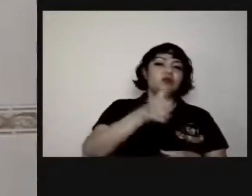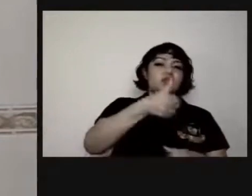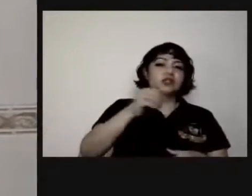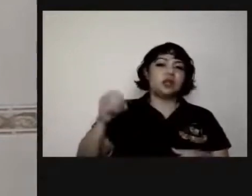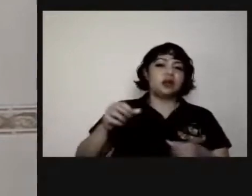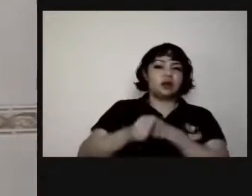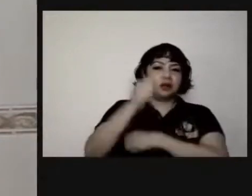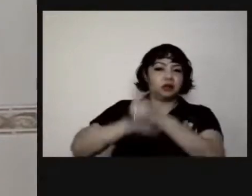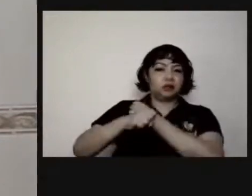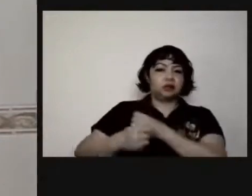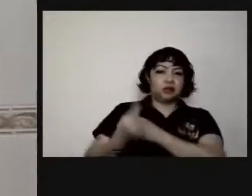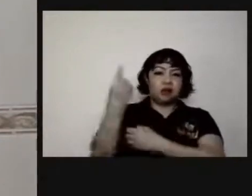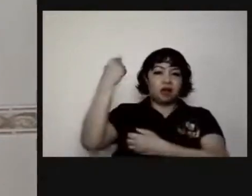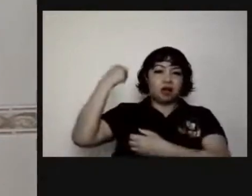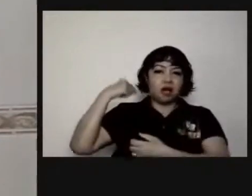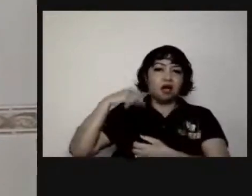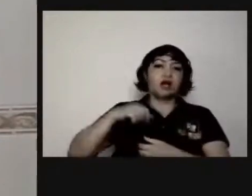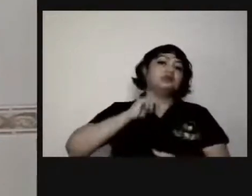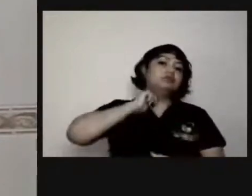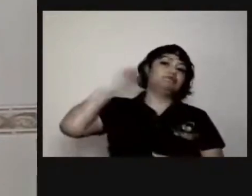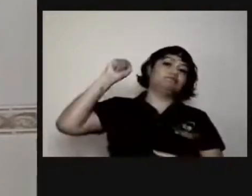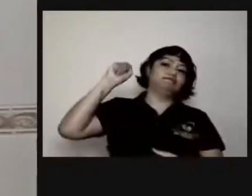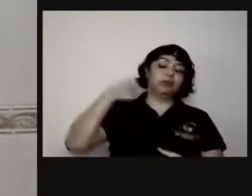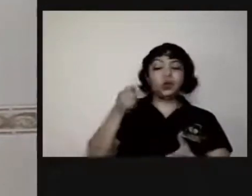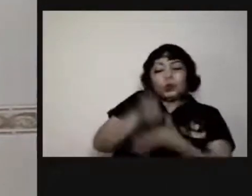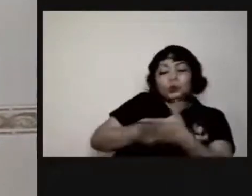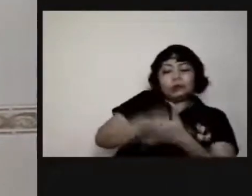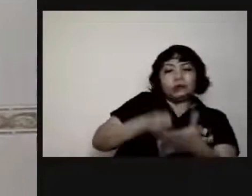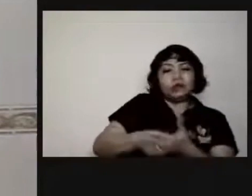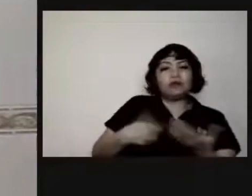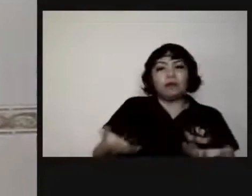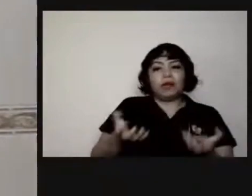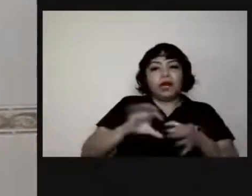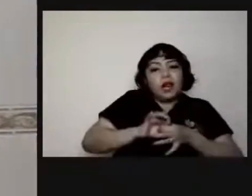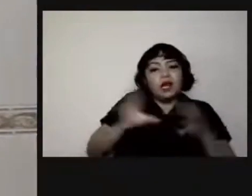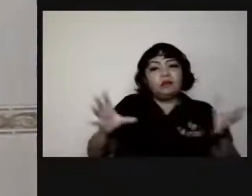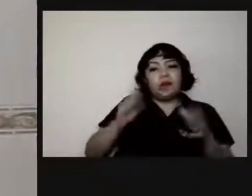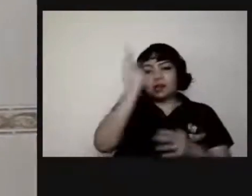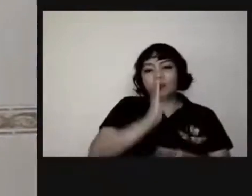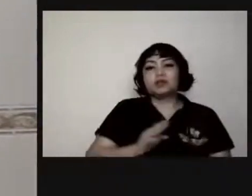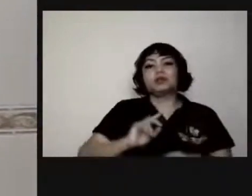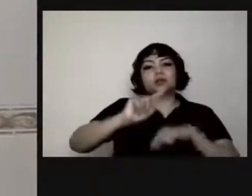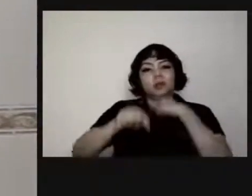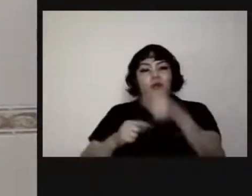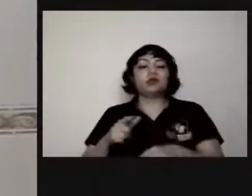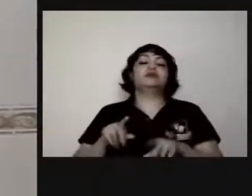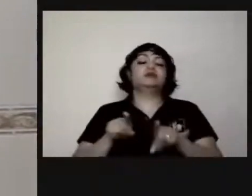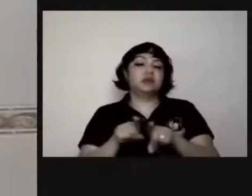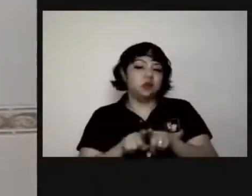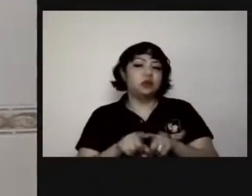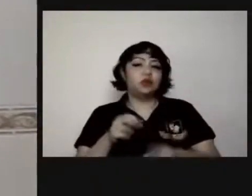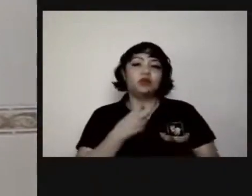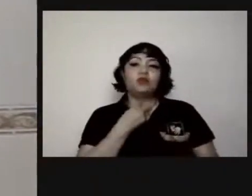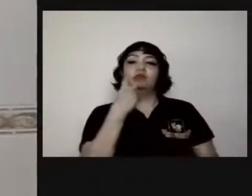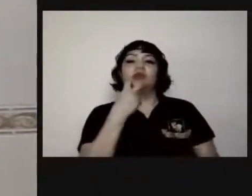que pareça, depois, né, nós tivemos aí a questão do grito, né, do Ipiranga, e